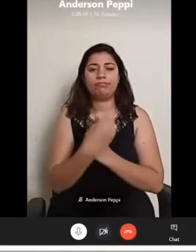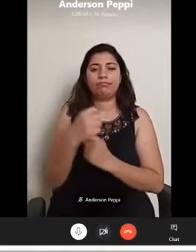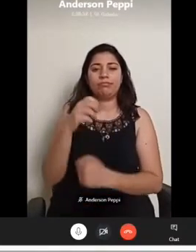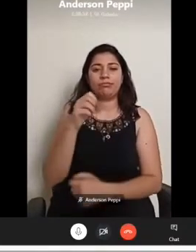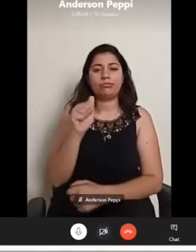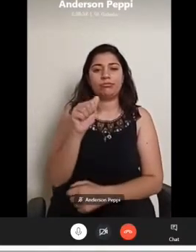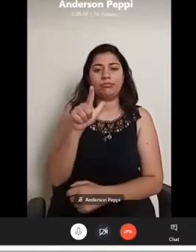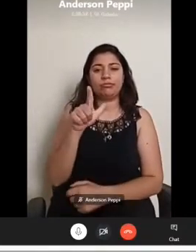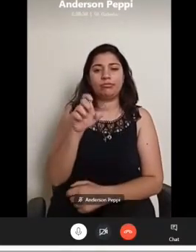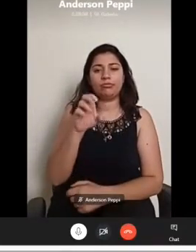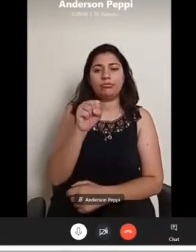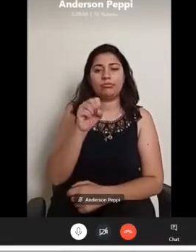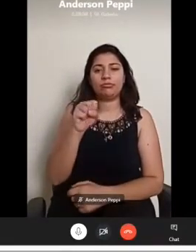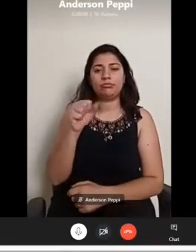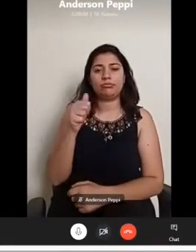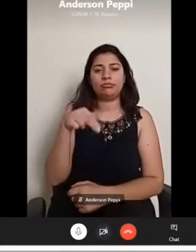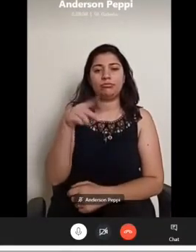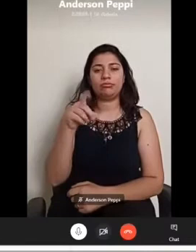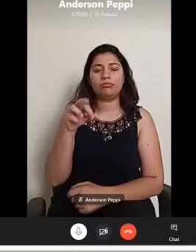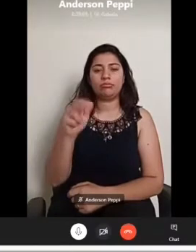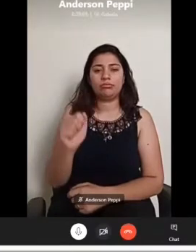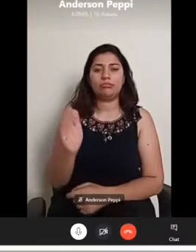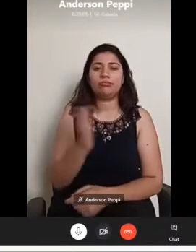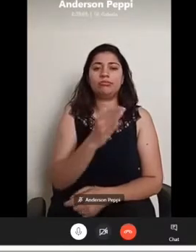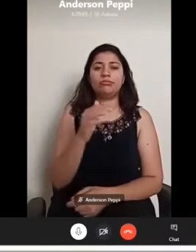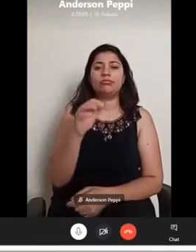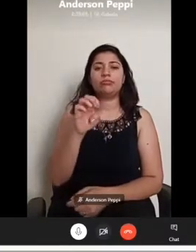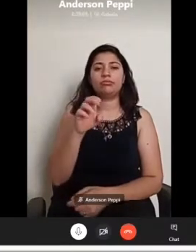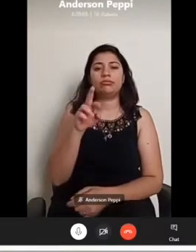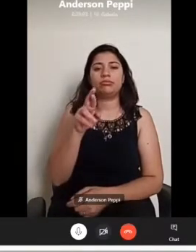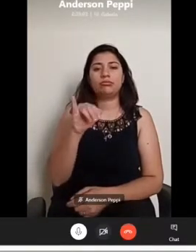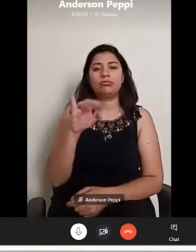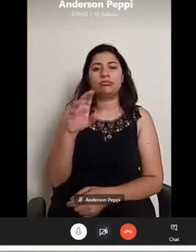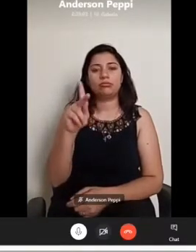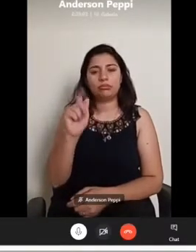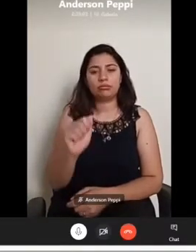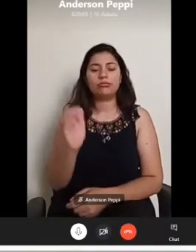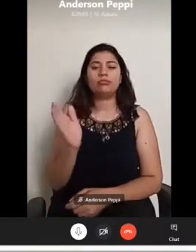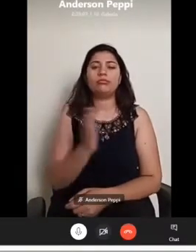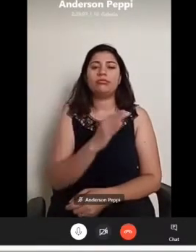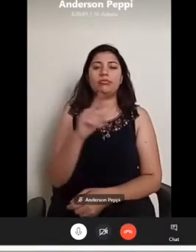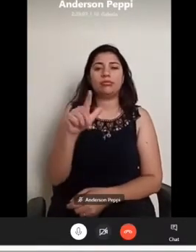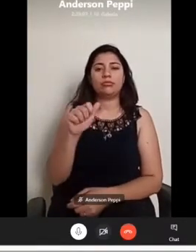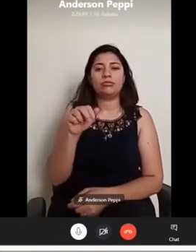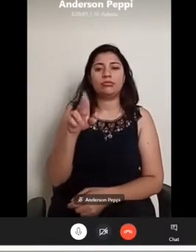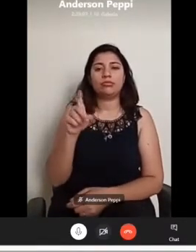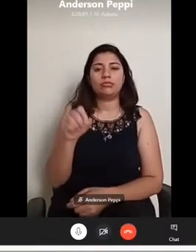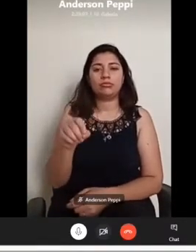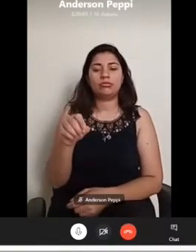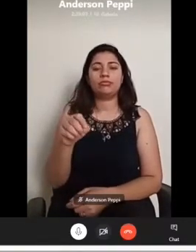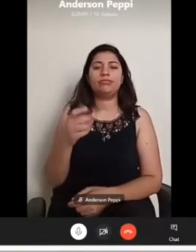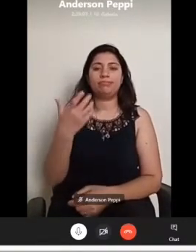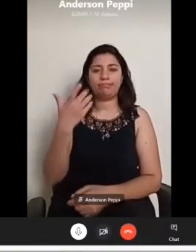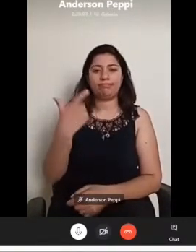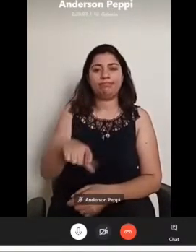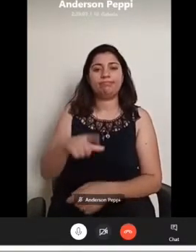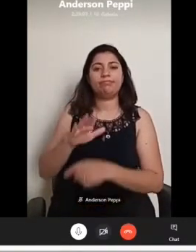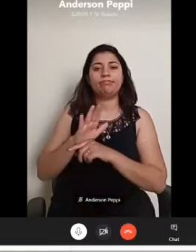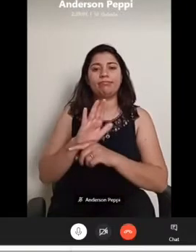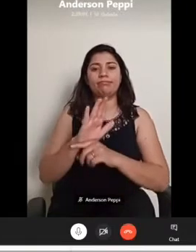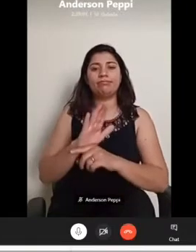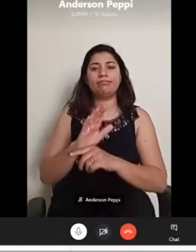Érica Cristina Leal Tiago, Laudo Gomes da Silva. Comissão de Ética, Decoro Parlamentar e